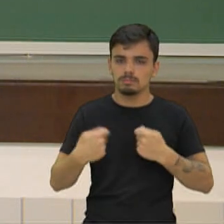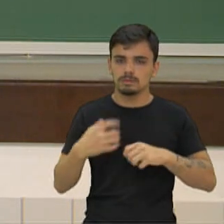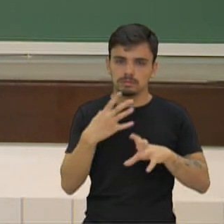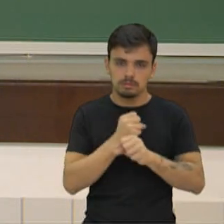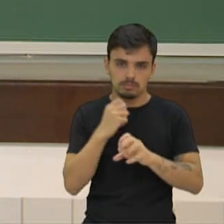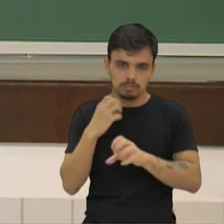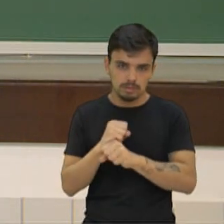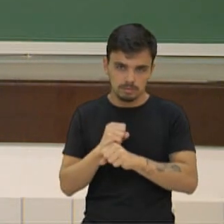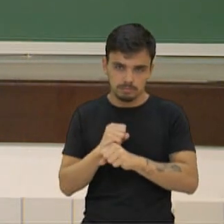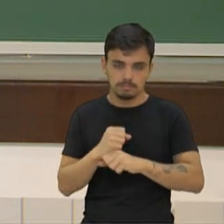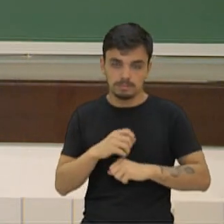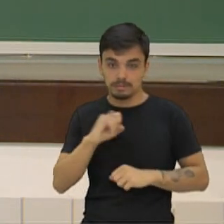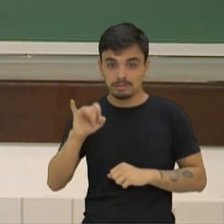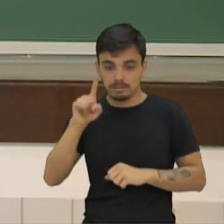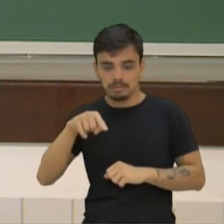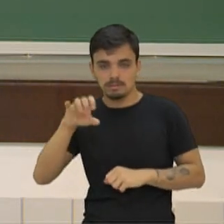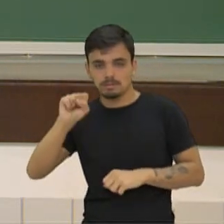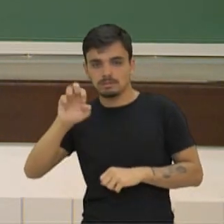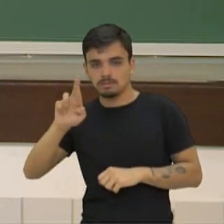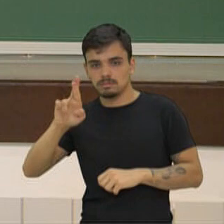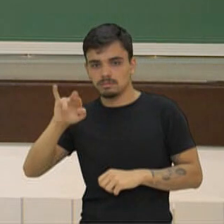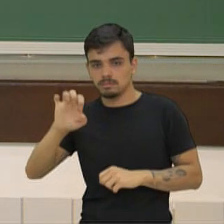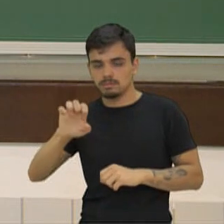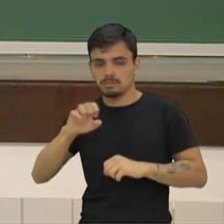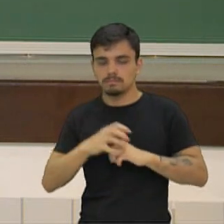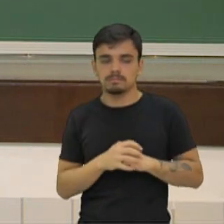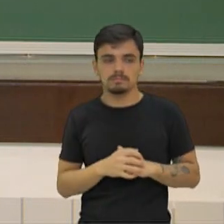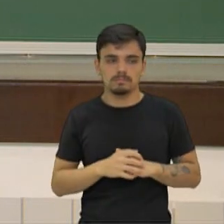quando é série e fazer o paralelo quando é paralelo.